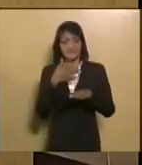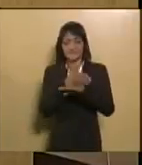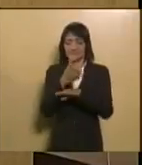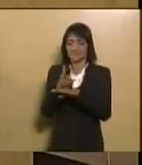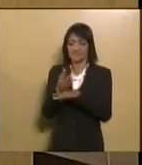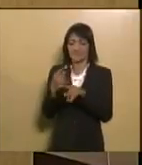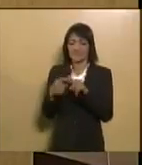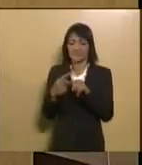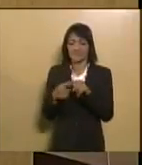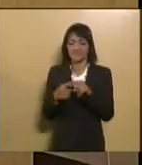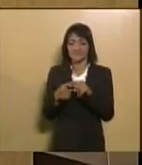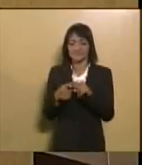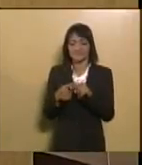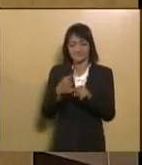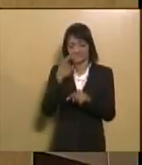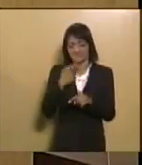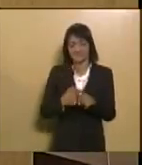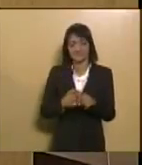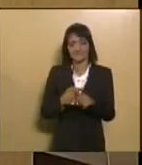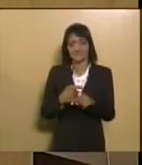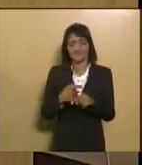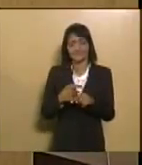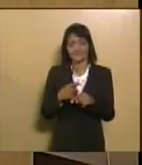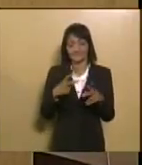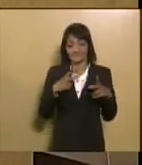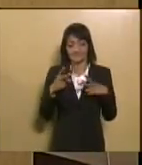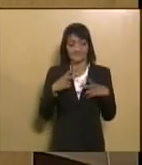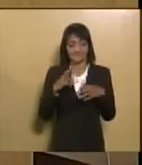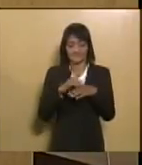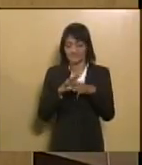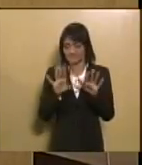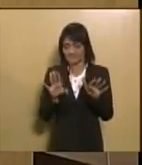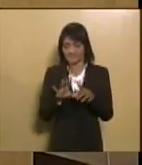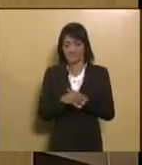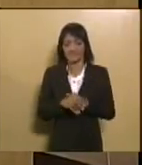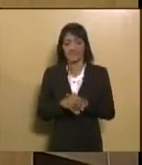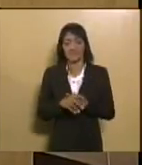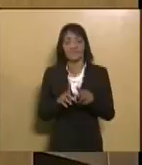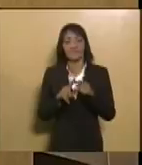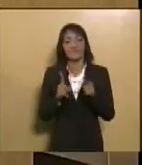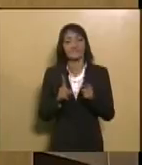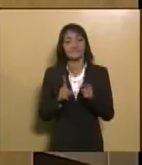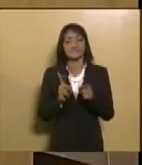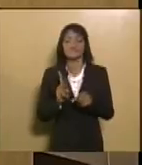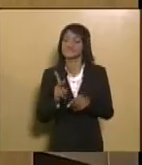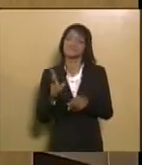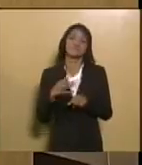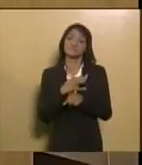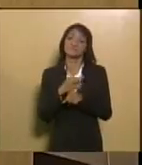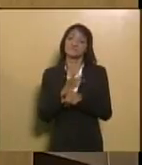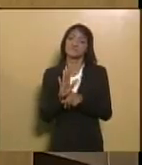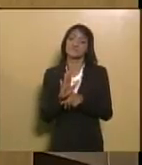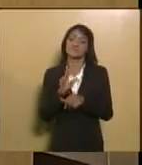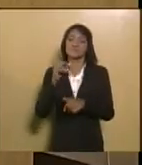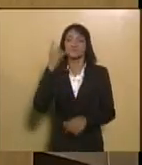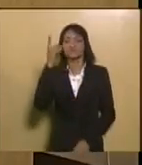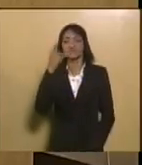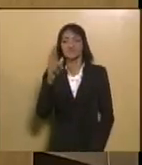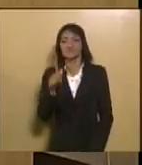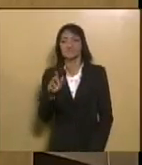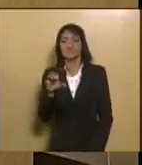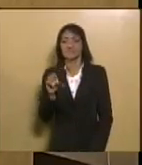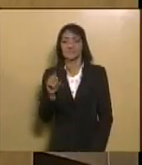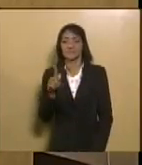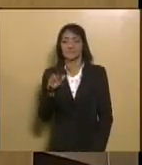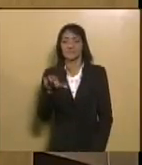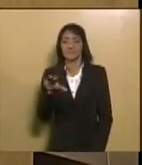de dificuldades pessoais, mas a cada recesso deputado George, a gente chega